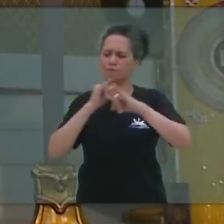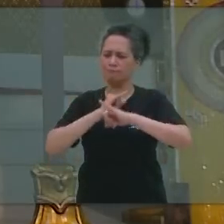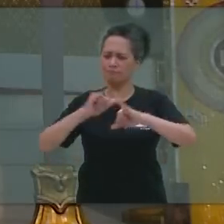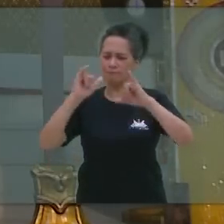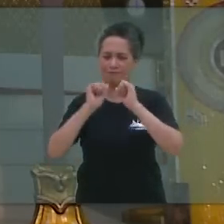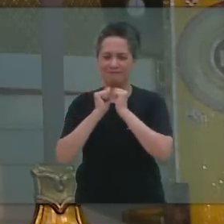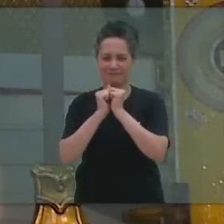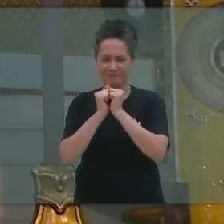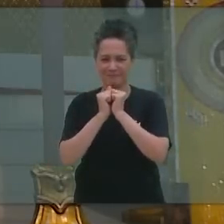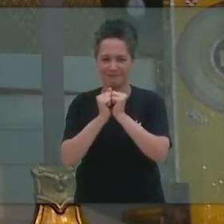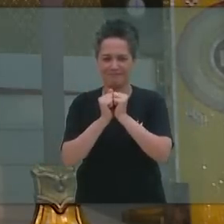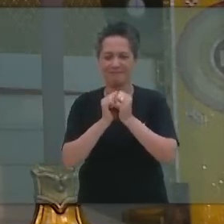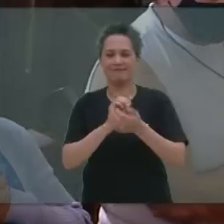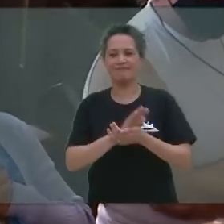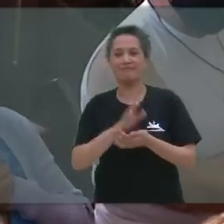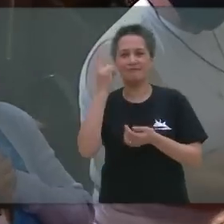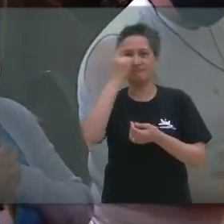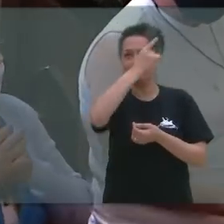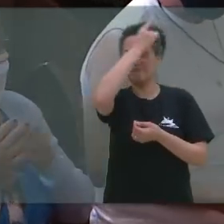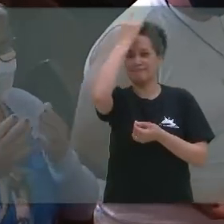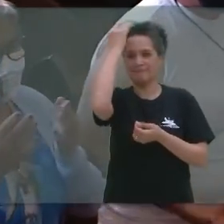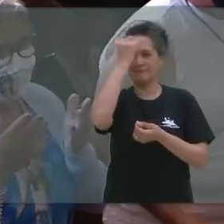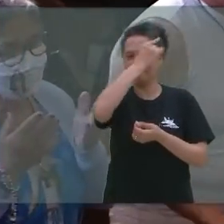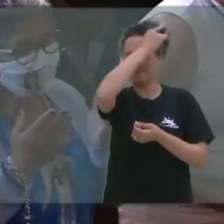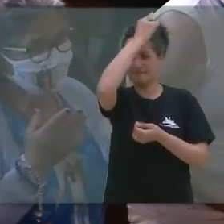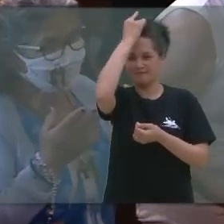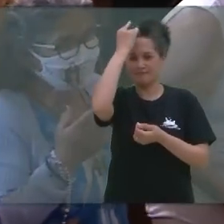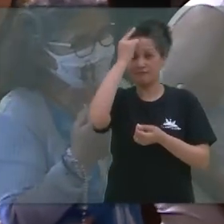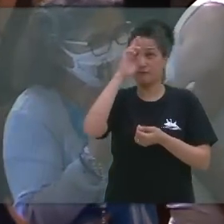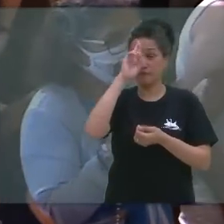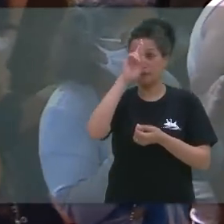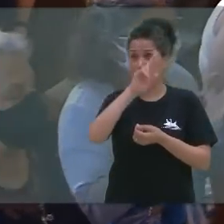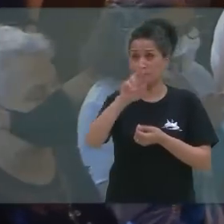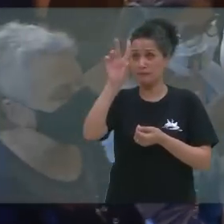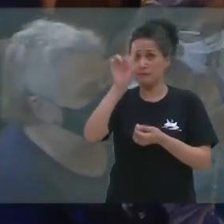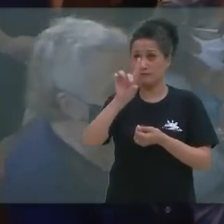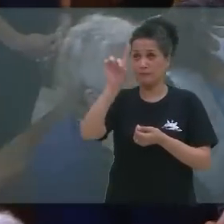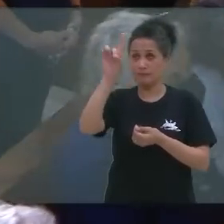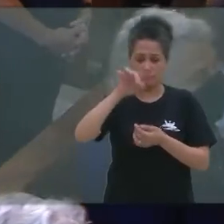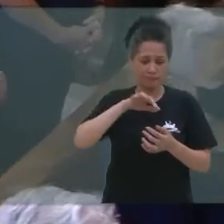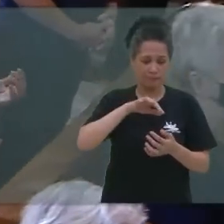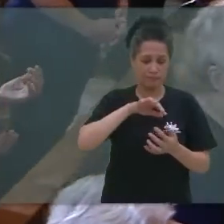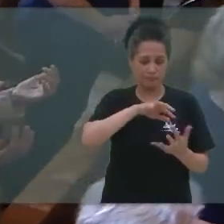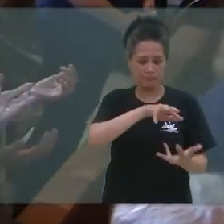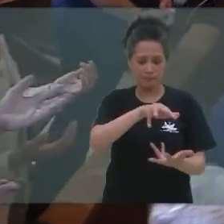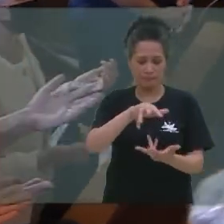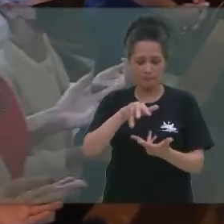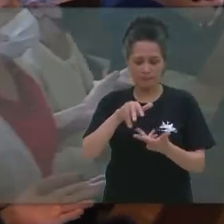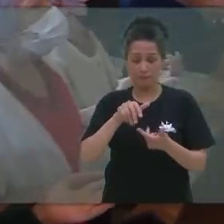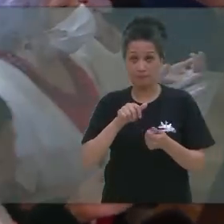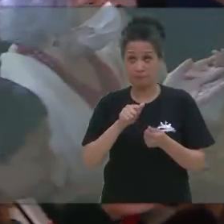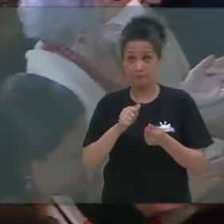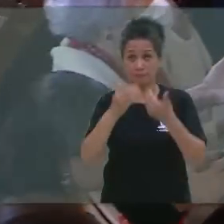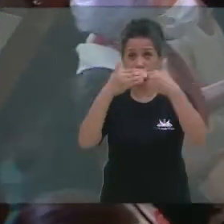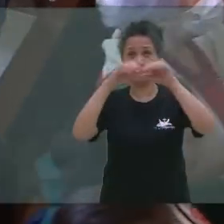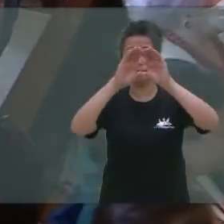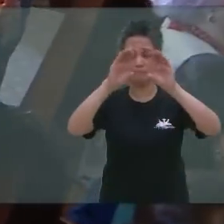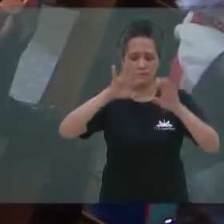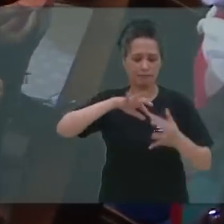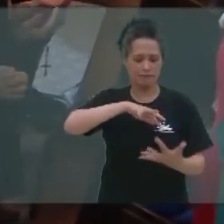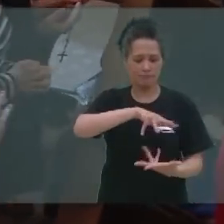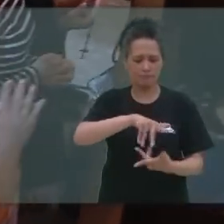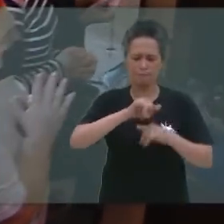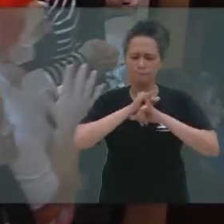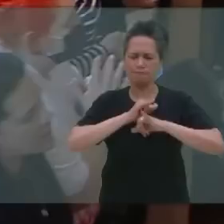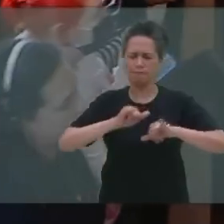a uma só voz: Santo, Santo, Santo, Senhor Deus do Universo, o céu e